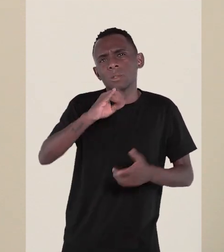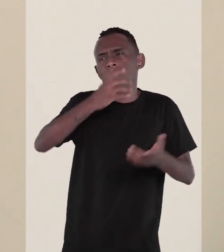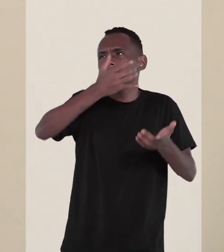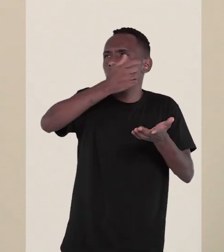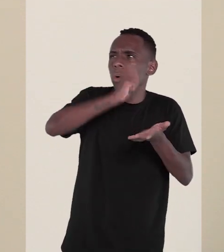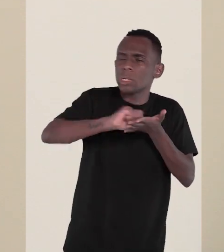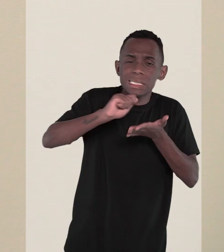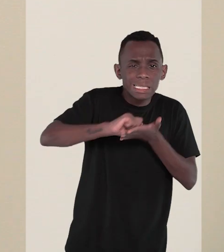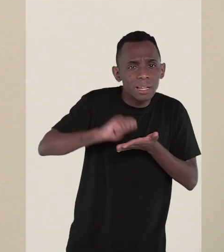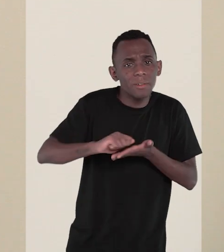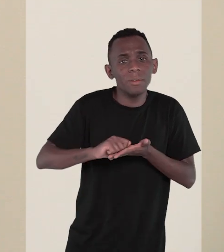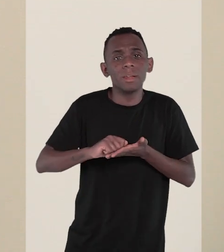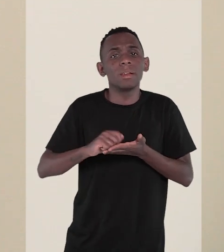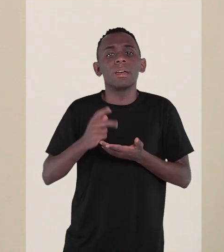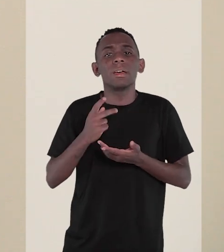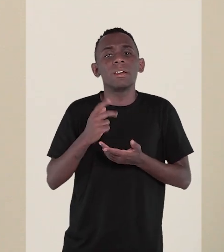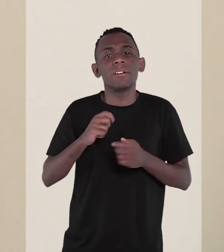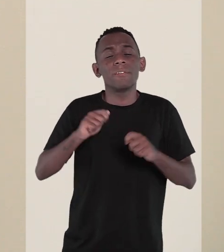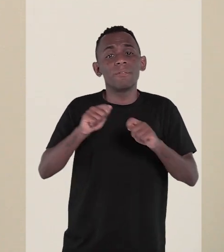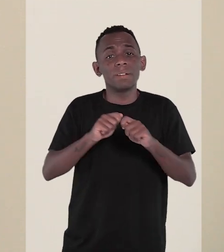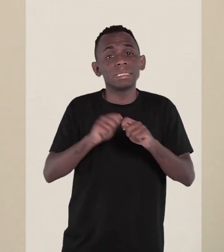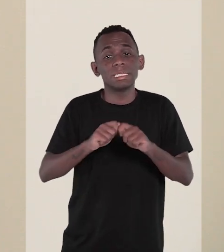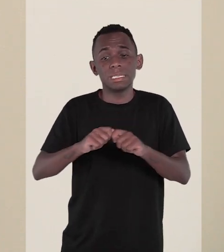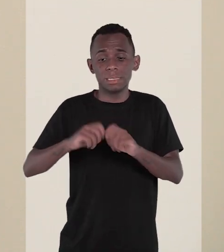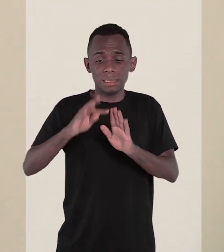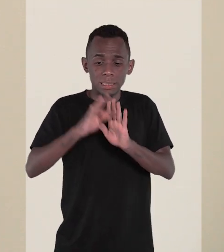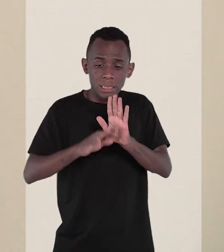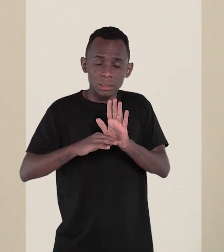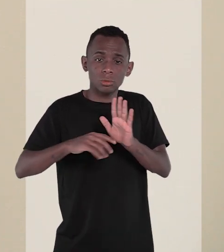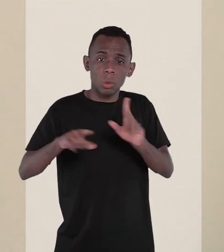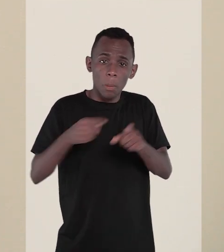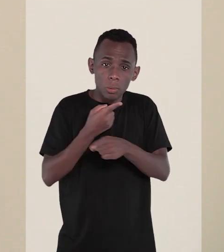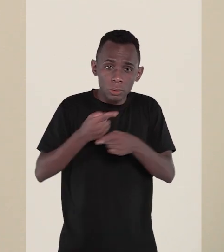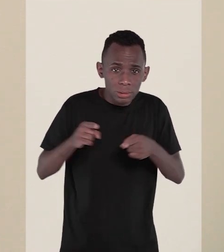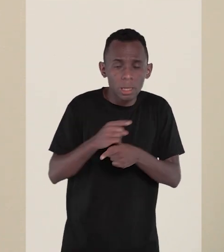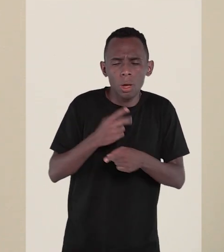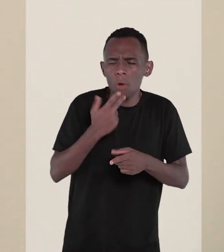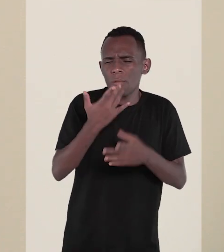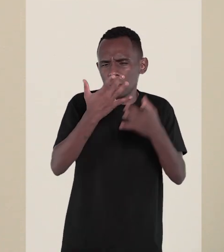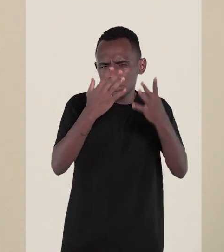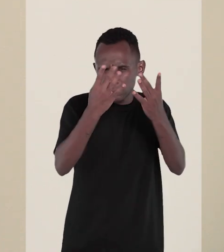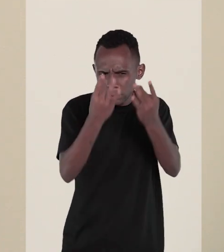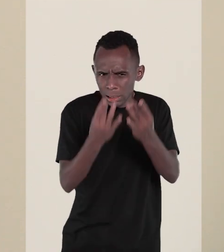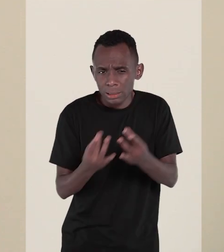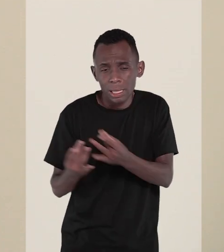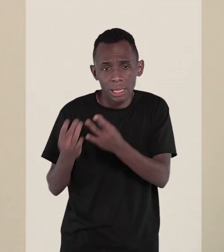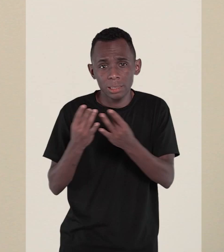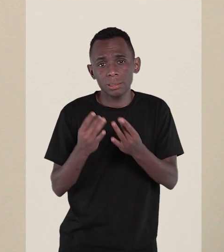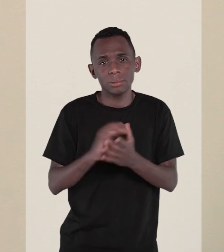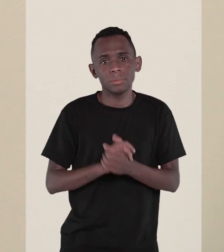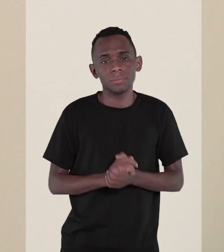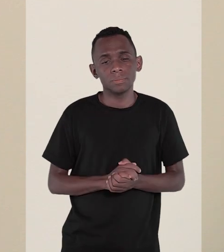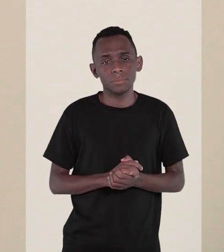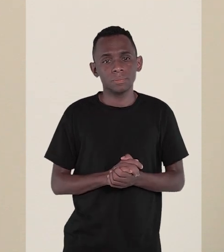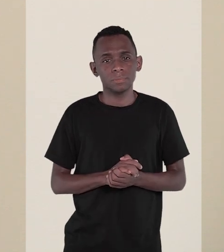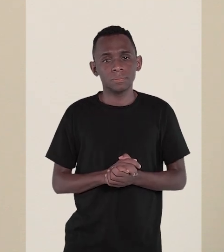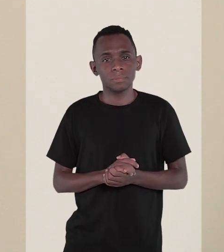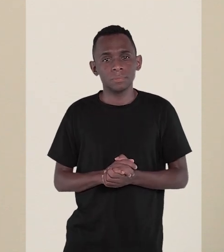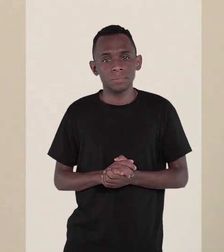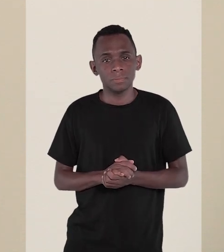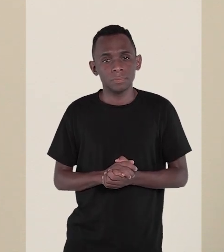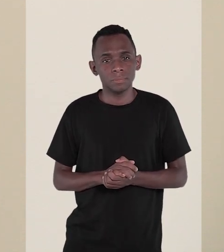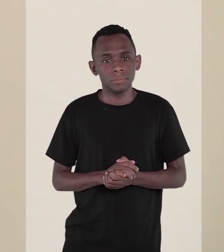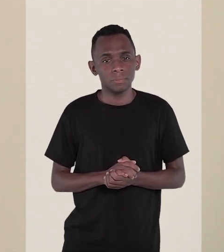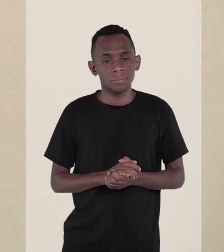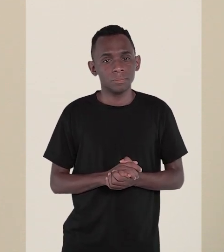escrever sobre fazer letra, assim. Não sei. Acho que eu falo um pouquinho no livro sobre isso. Eu sou aquela que escreve, não lembro direito o que está